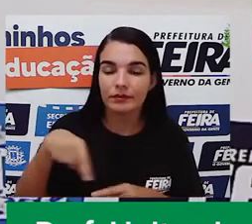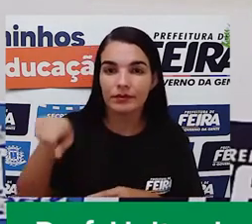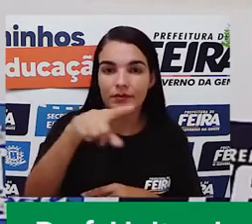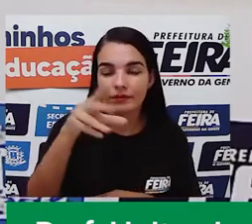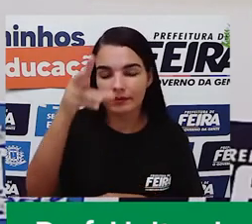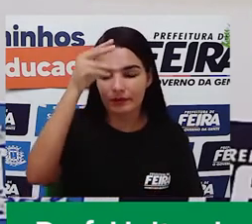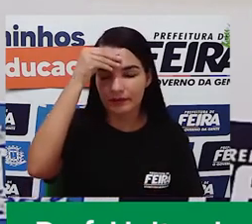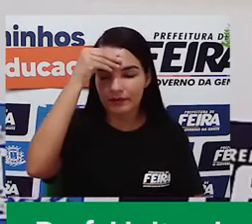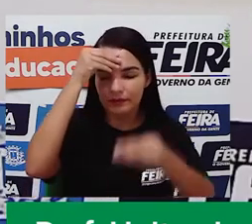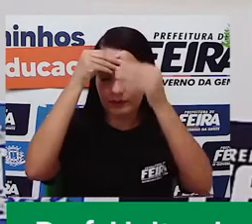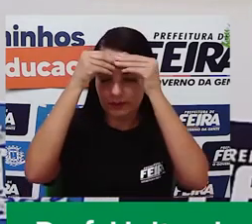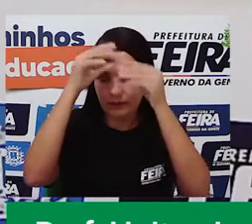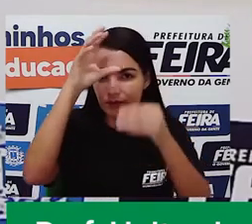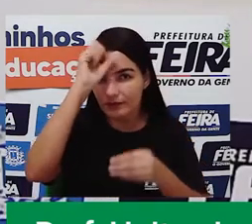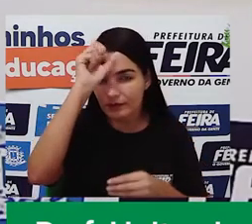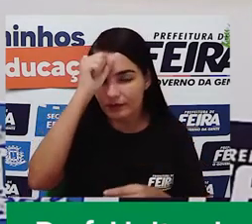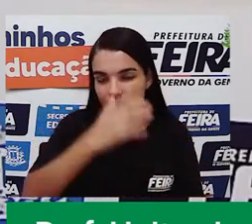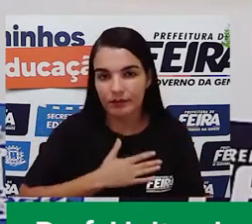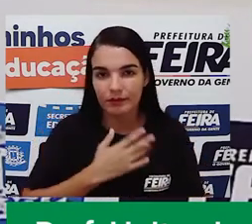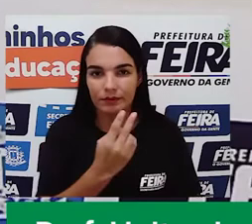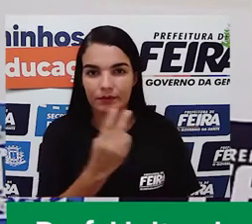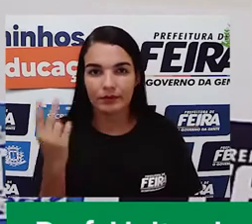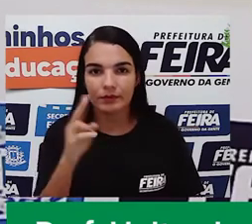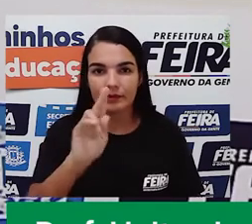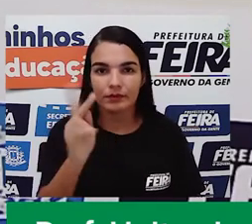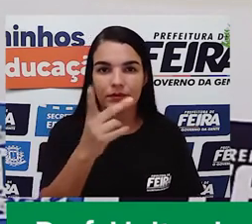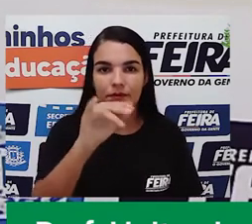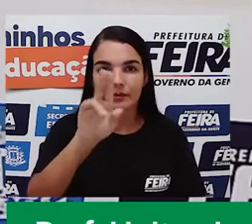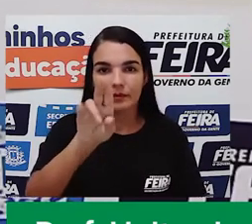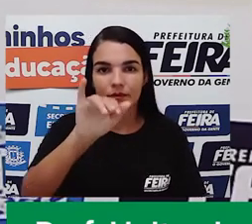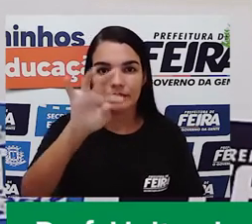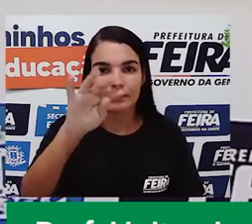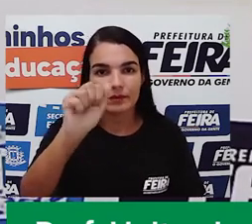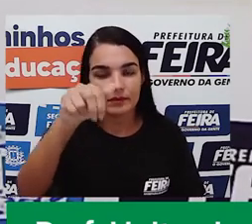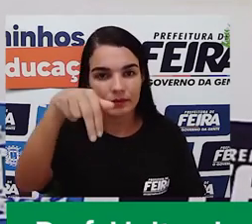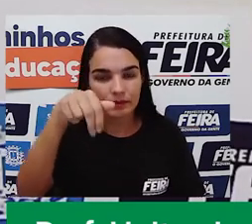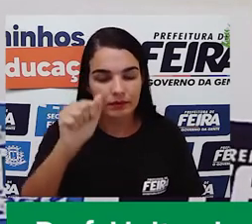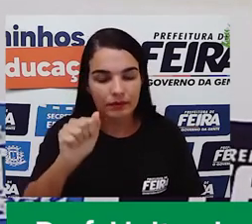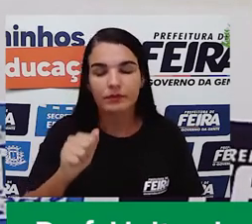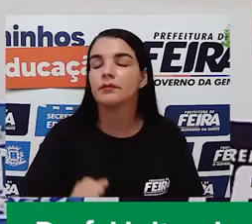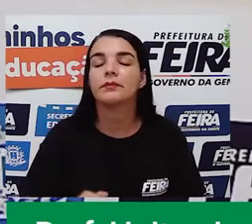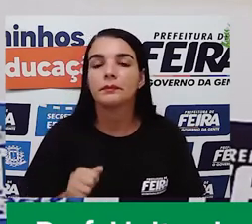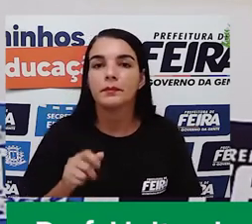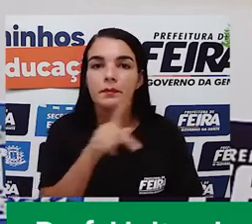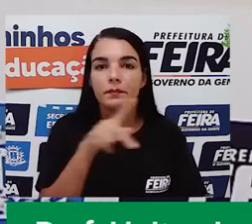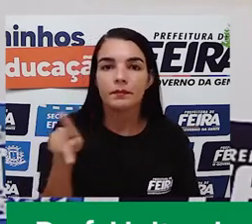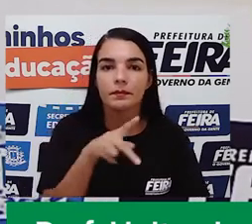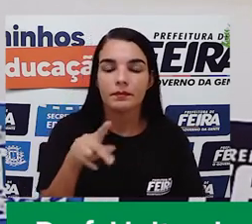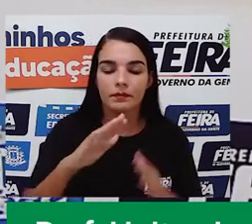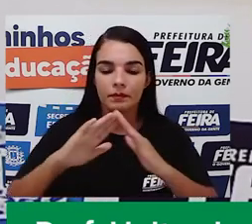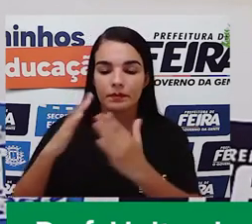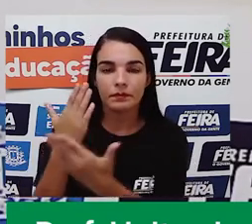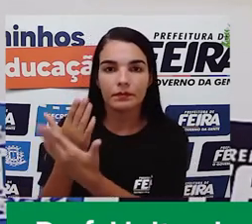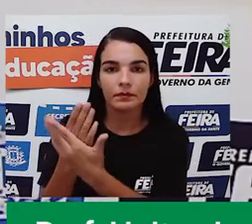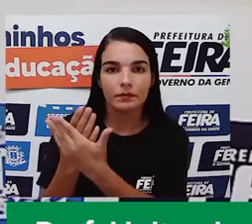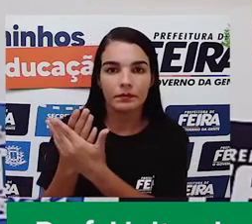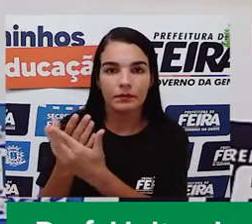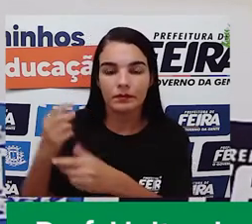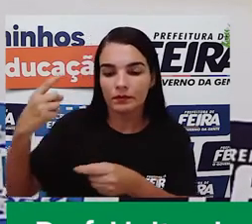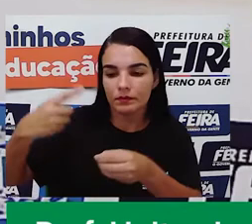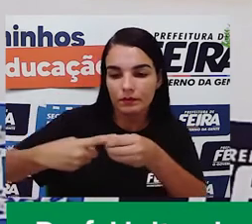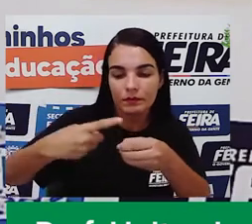vocês. Meu nome é Itan, sou professor de língua portuguesa da Escola Rosa Maria Esperidião Leite, no município, ou